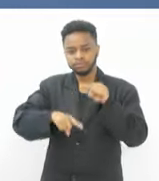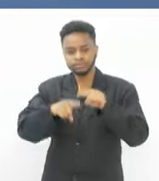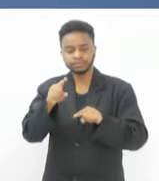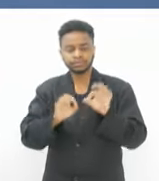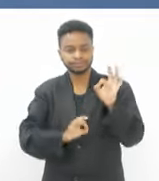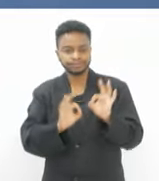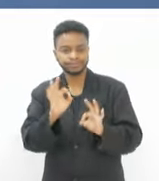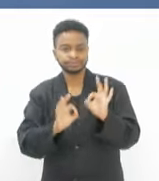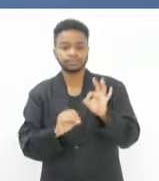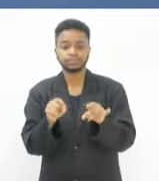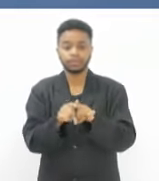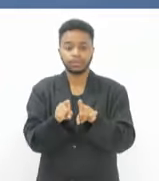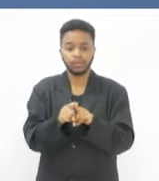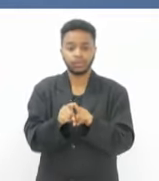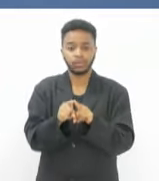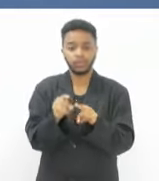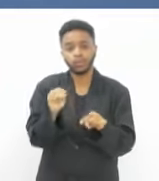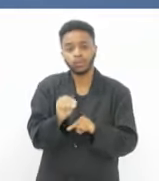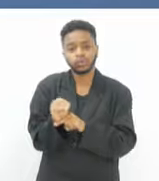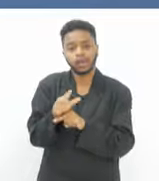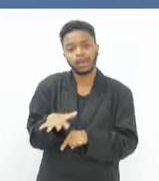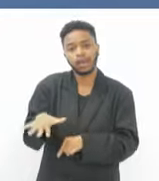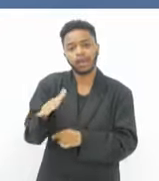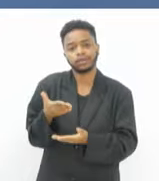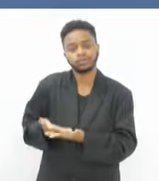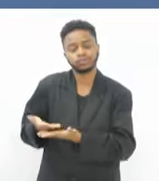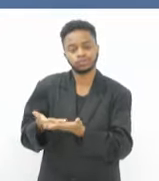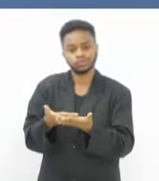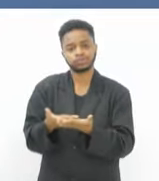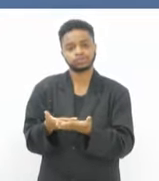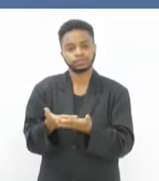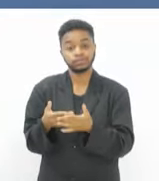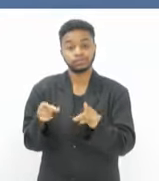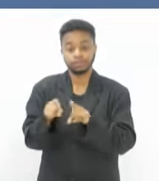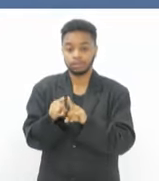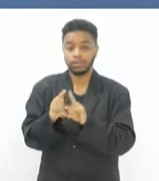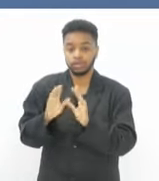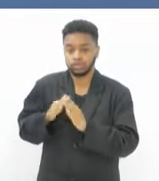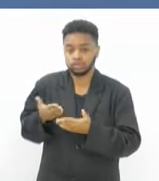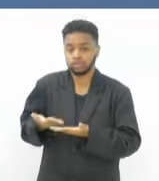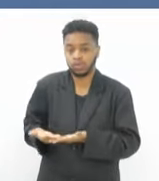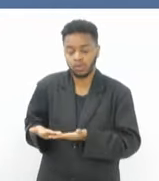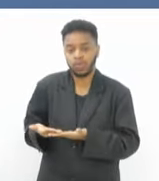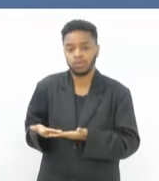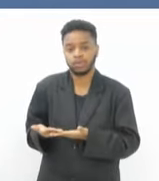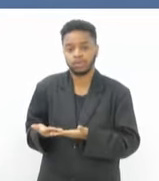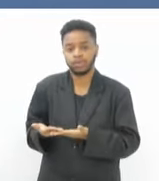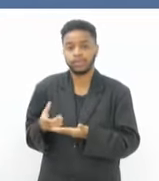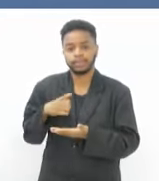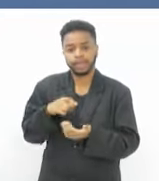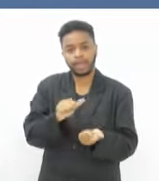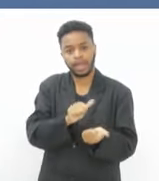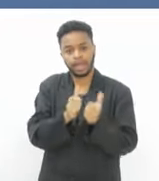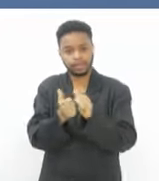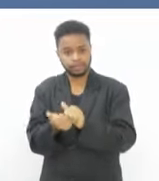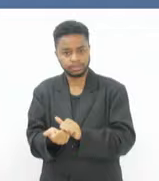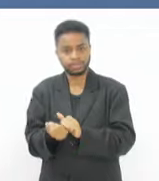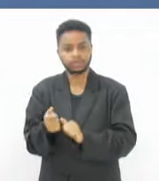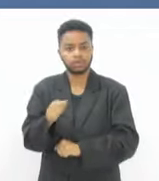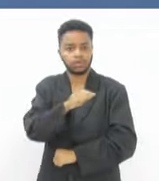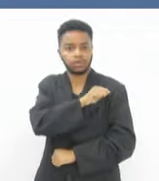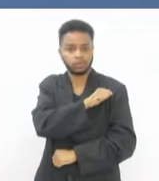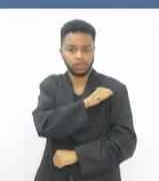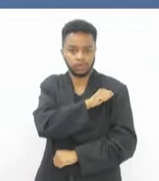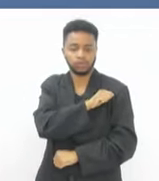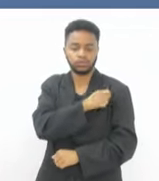material, vamos cuidar do seu ambiente de estudo. E a escola também faz essa adaptação dos alunos que